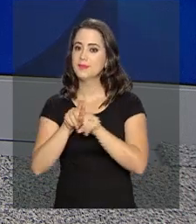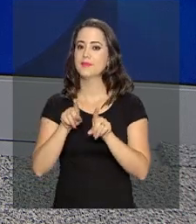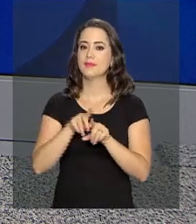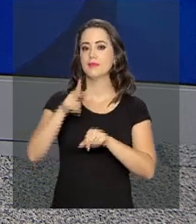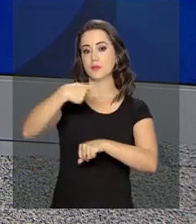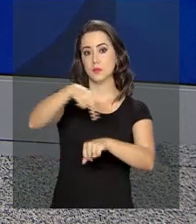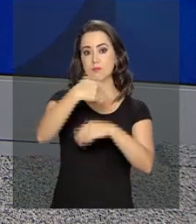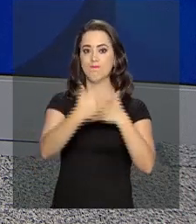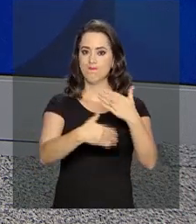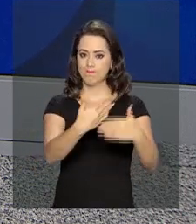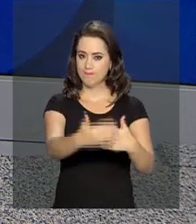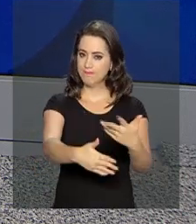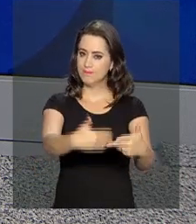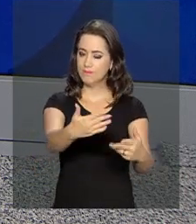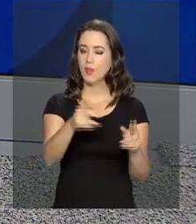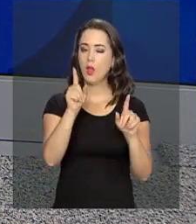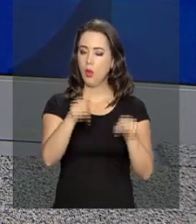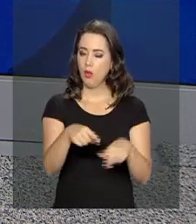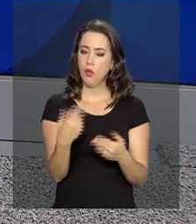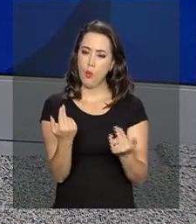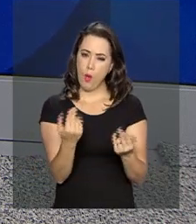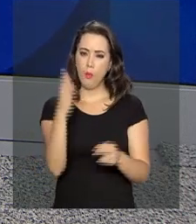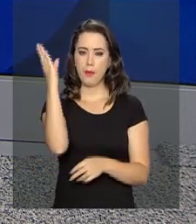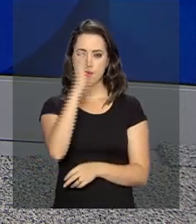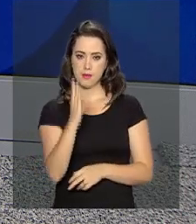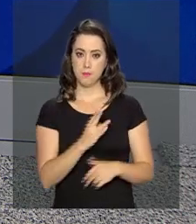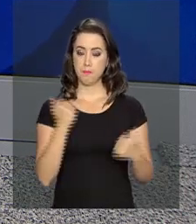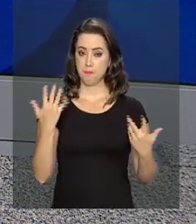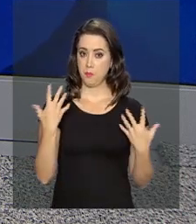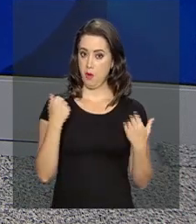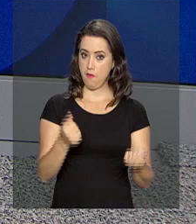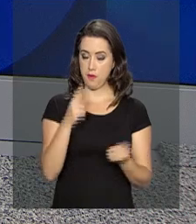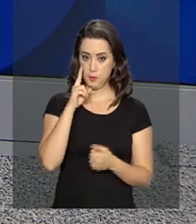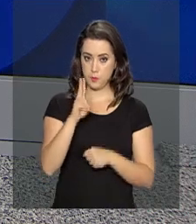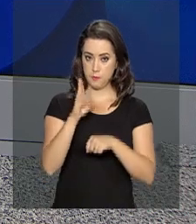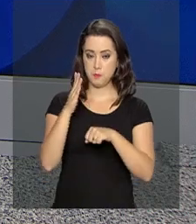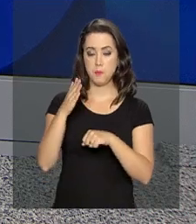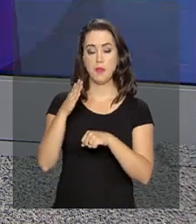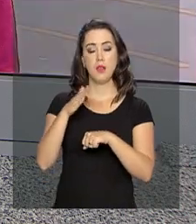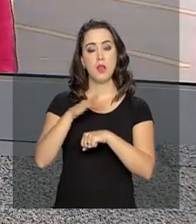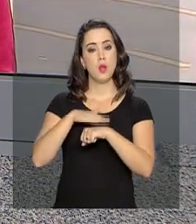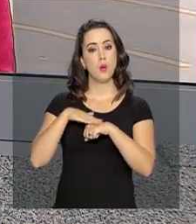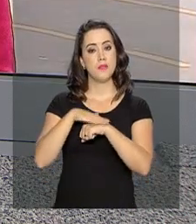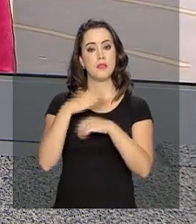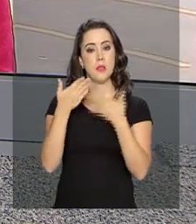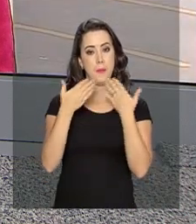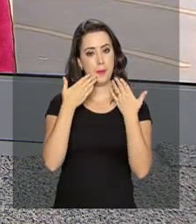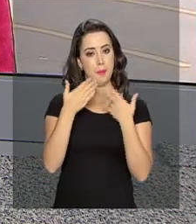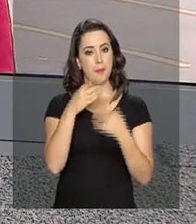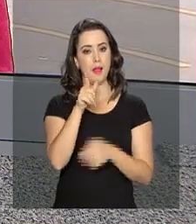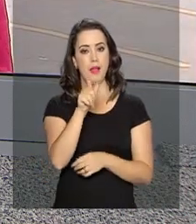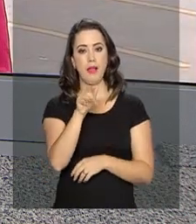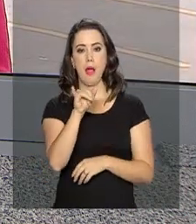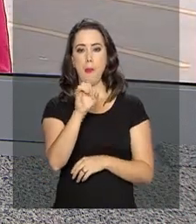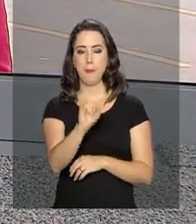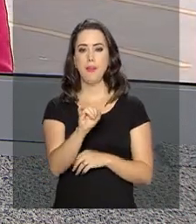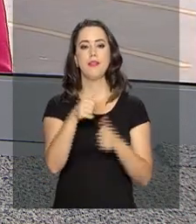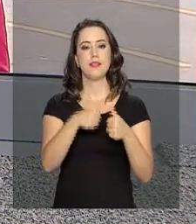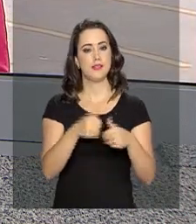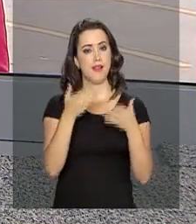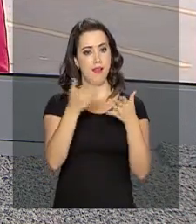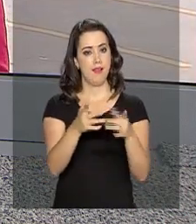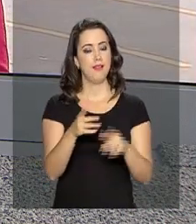e também nações em desenvolvimento como o Brasil. Vamos agora, então, conversar com a repórter Gabriela Noronha, que está lá em Buenos